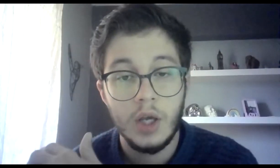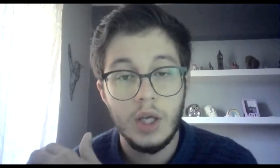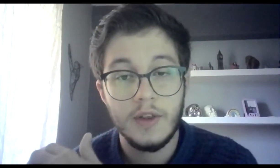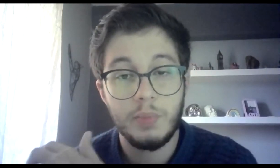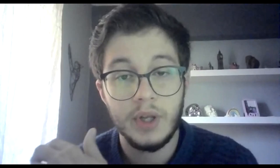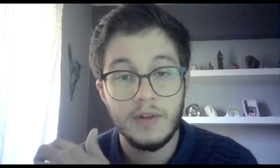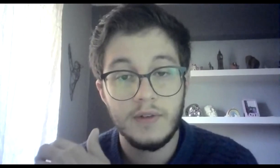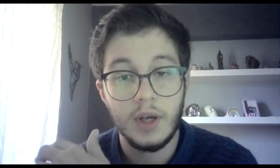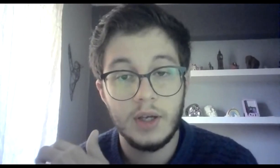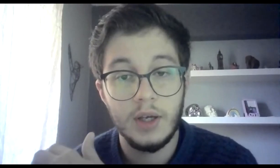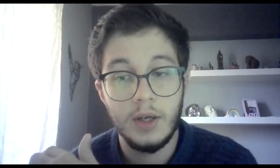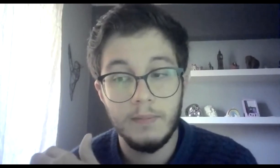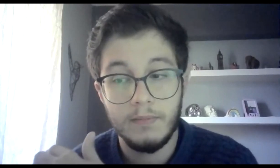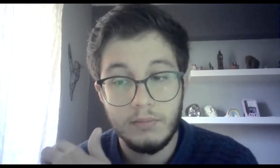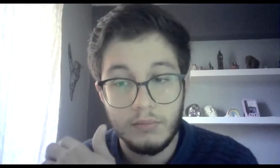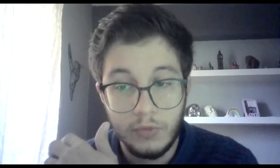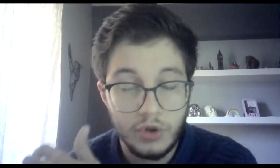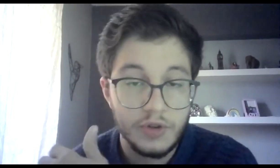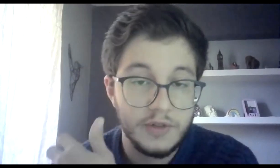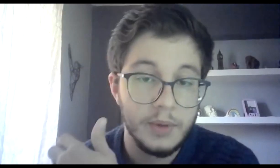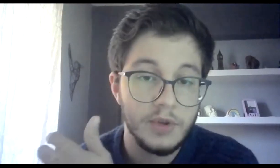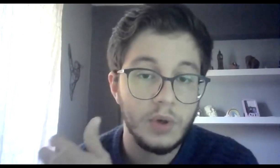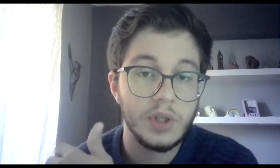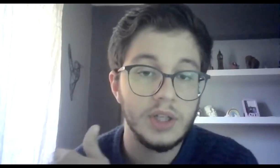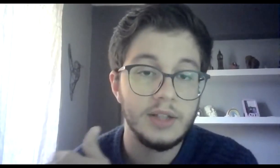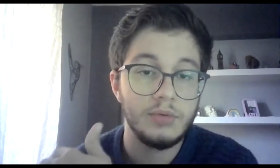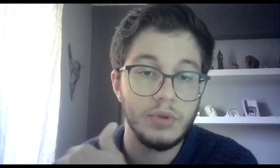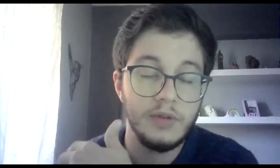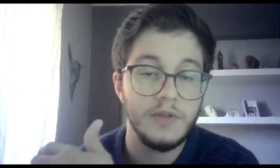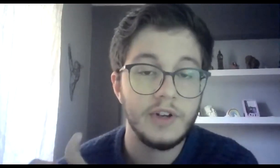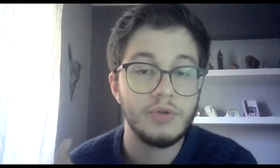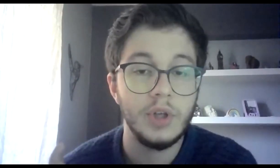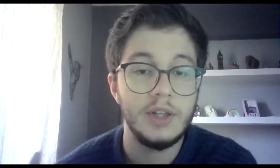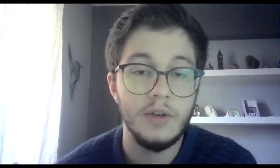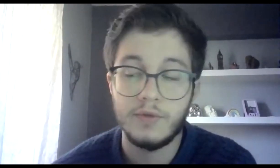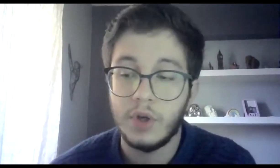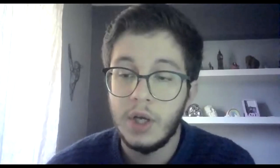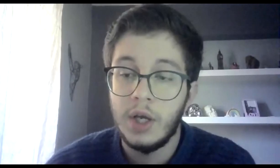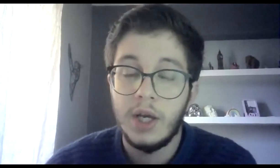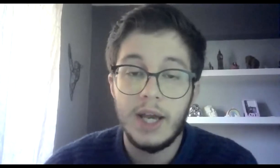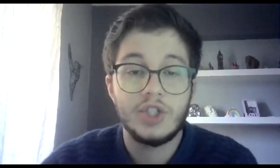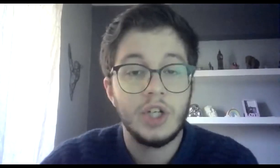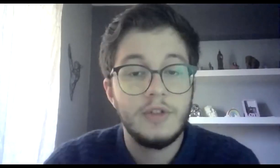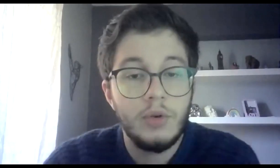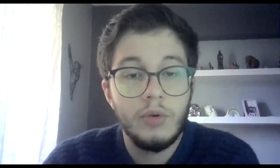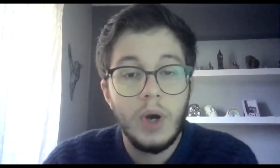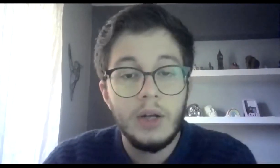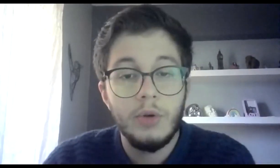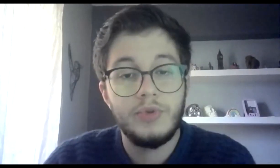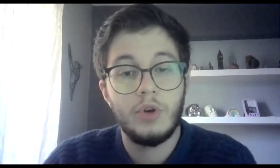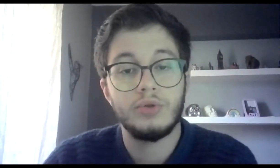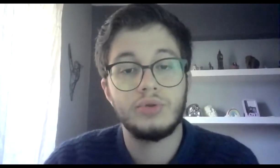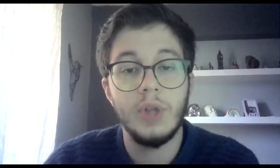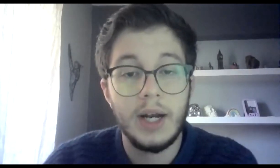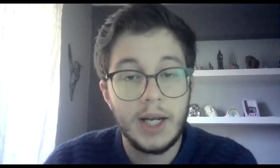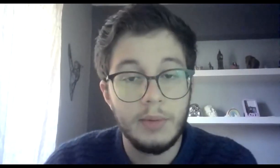tive e da experiência que nós recebemos enquanto relatos em diversos coletivos, é que chega-se ao nono ano